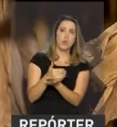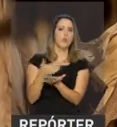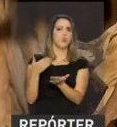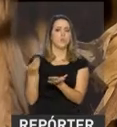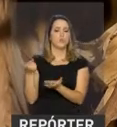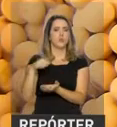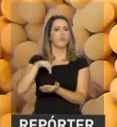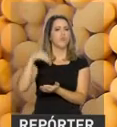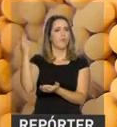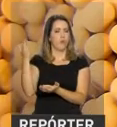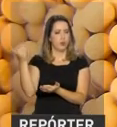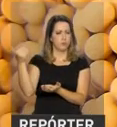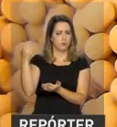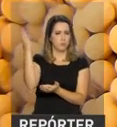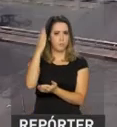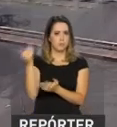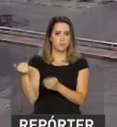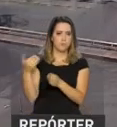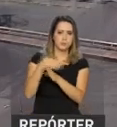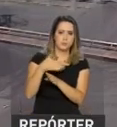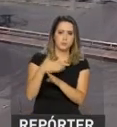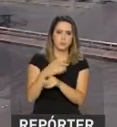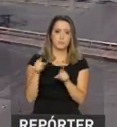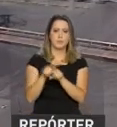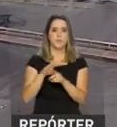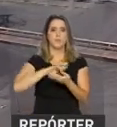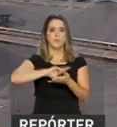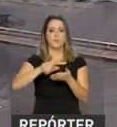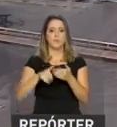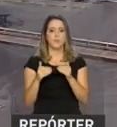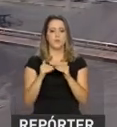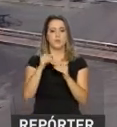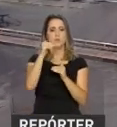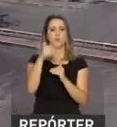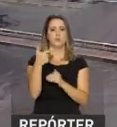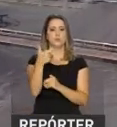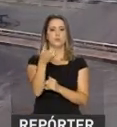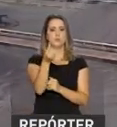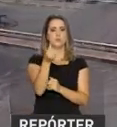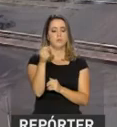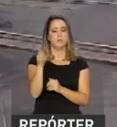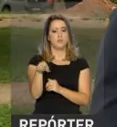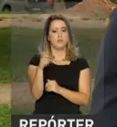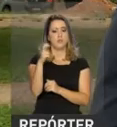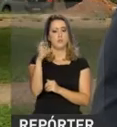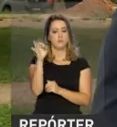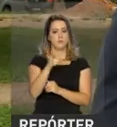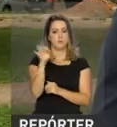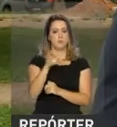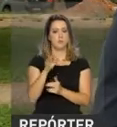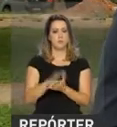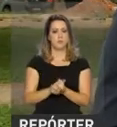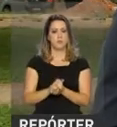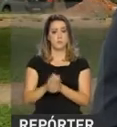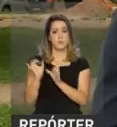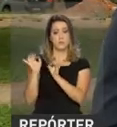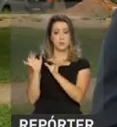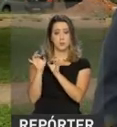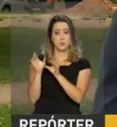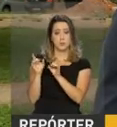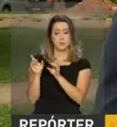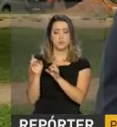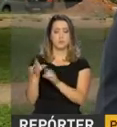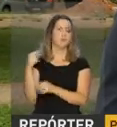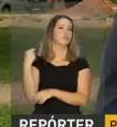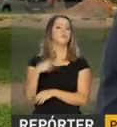como milho soja carnes e minério de ferro aumentaram mais de 26% ao todo as exportações no mês de novembro